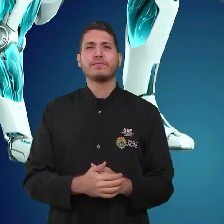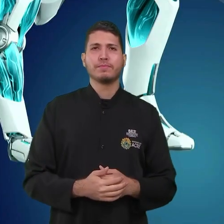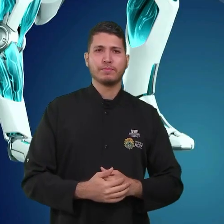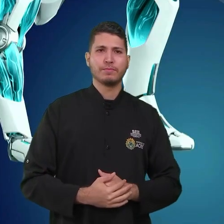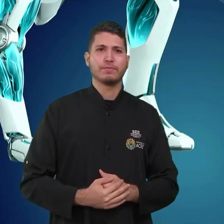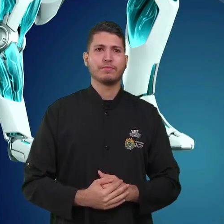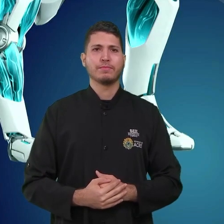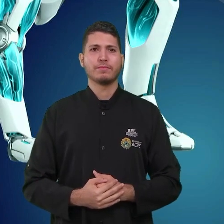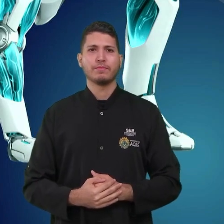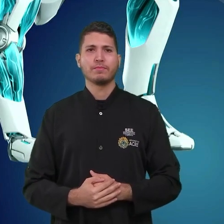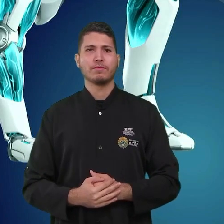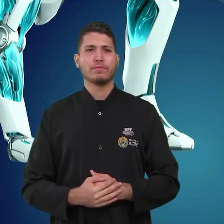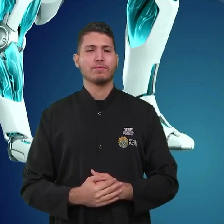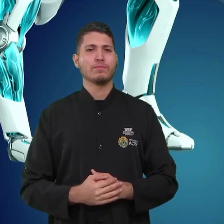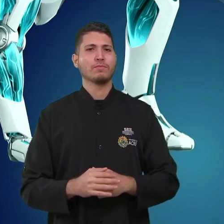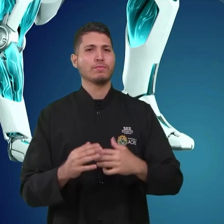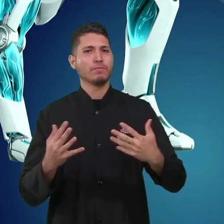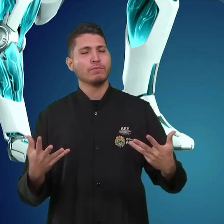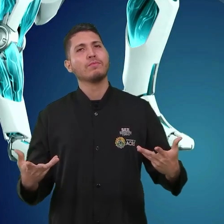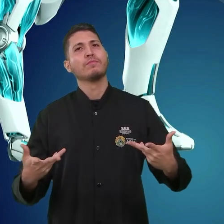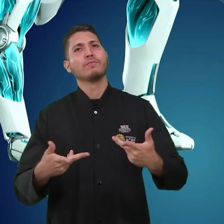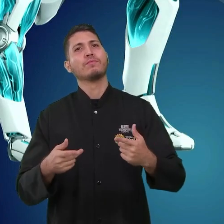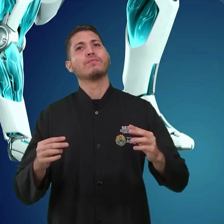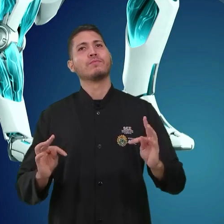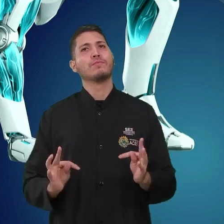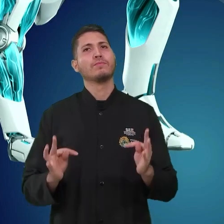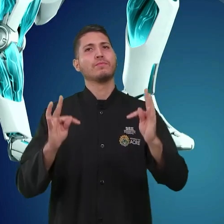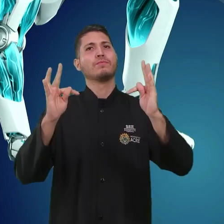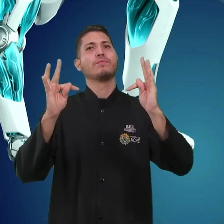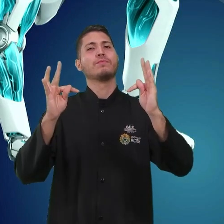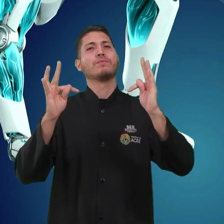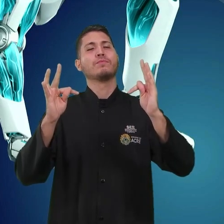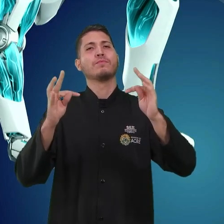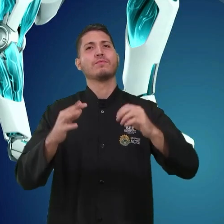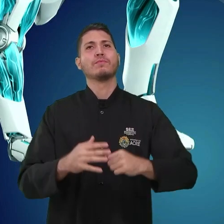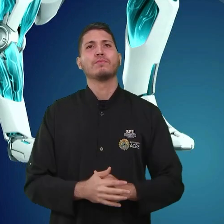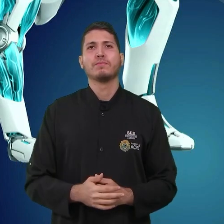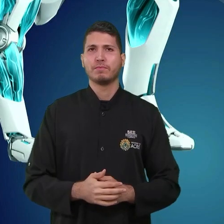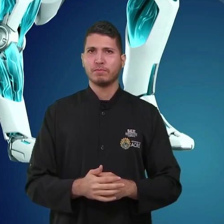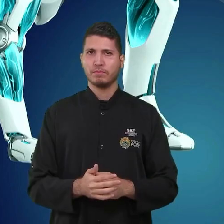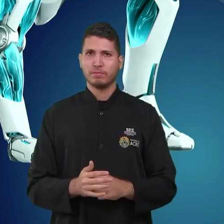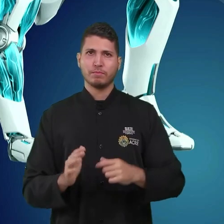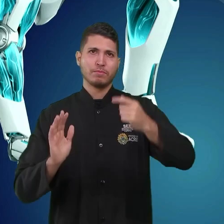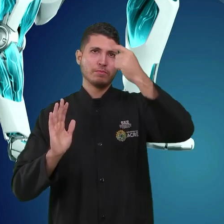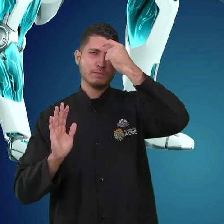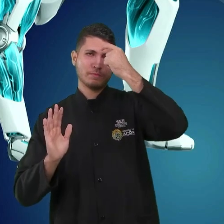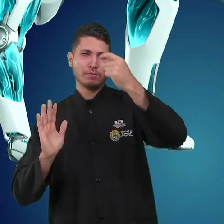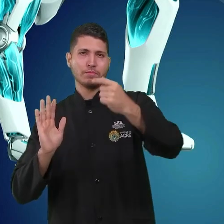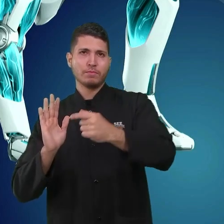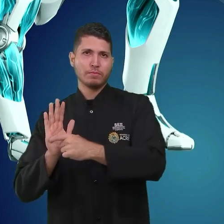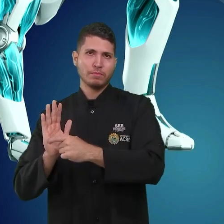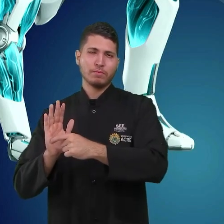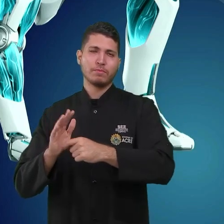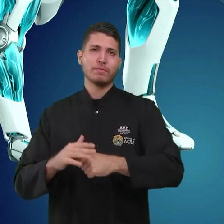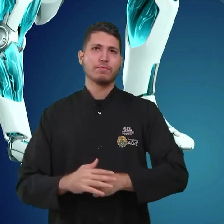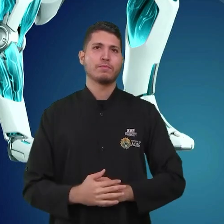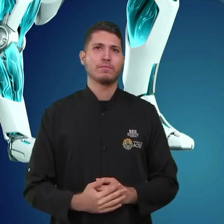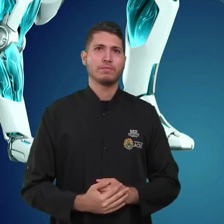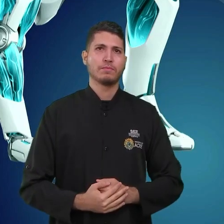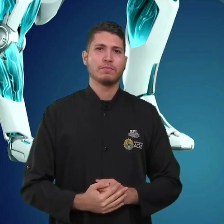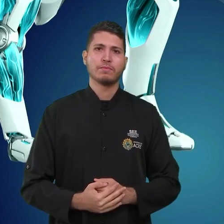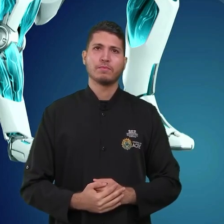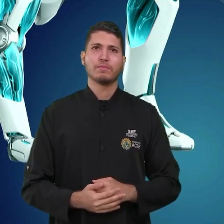o alto domínio de tecnologias de ponta, que é o caso da IA, chamada de inteligência artificial,